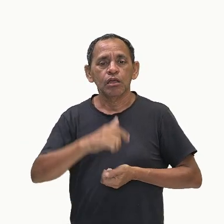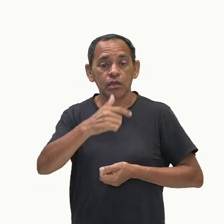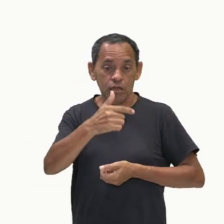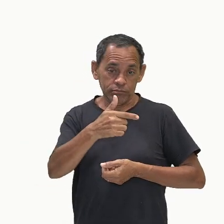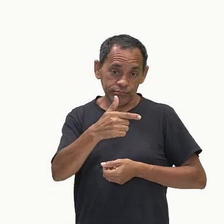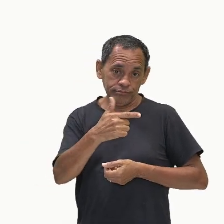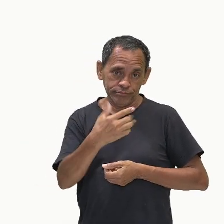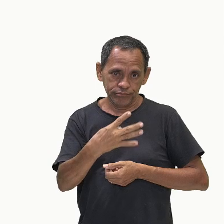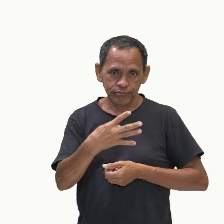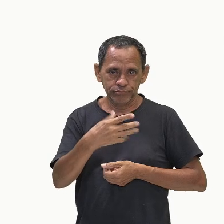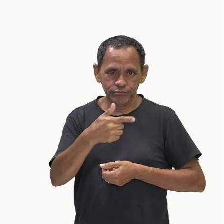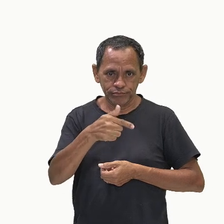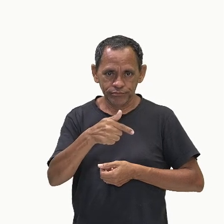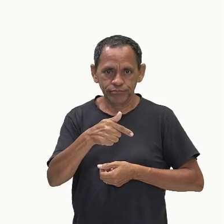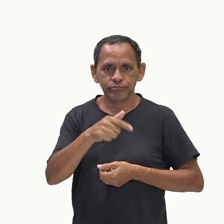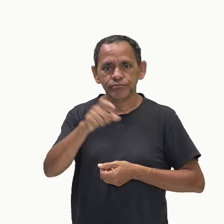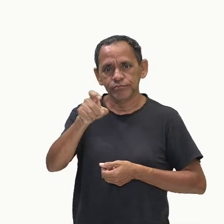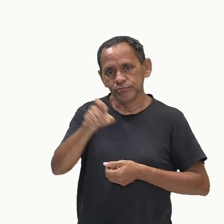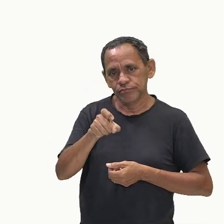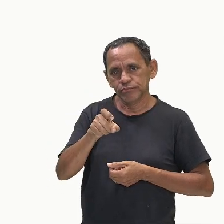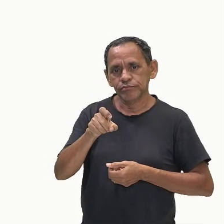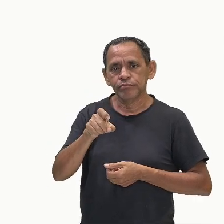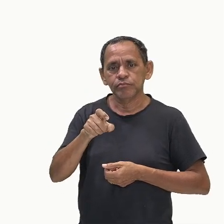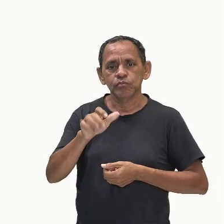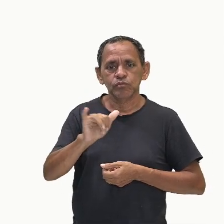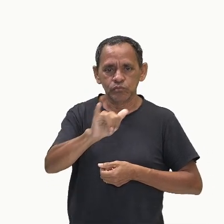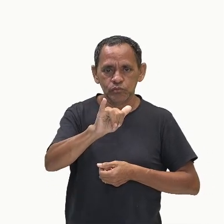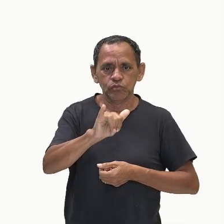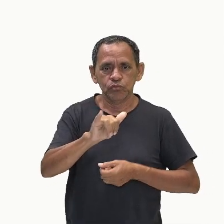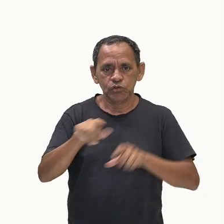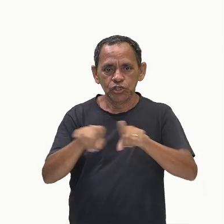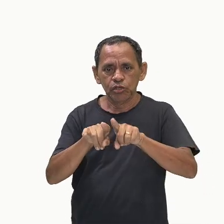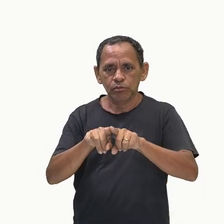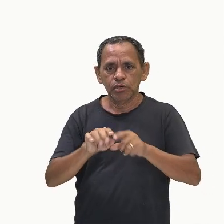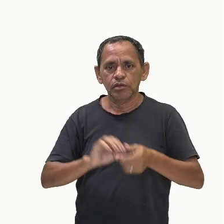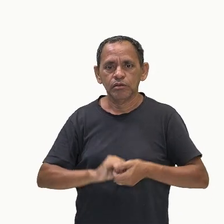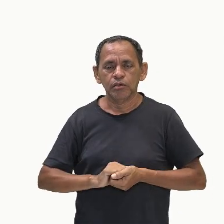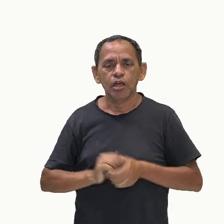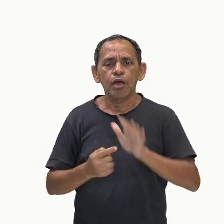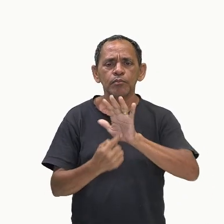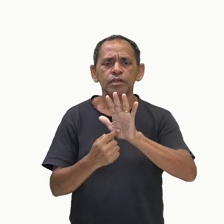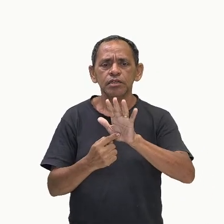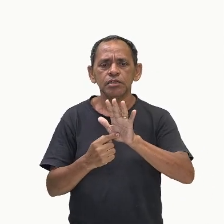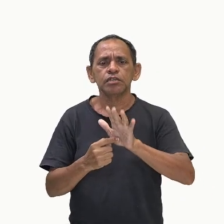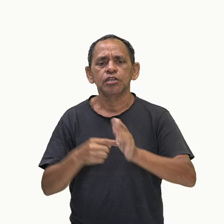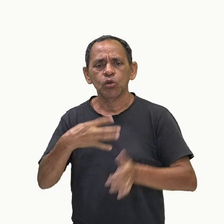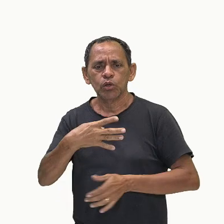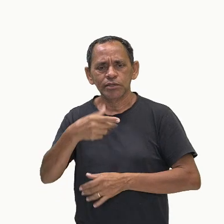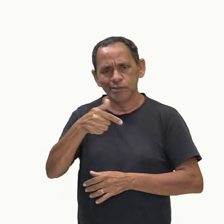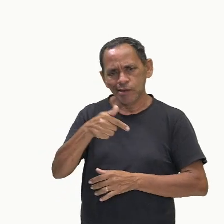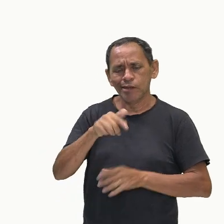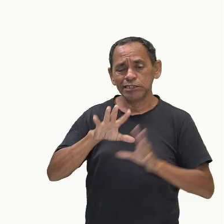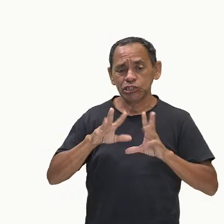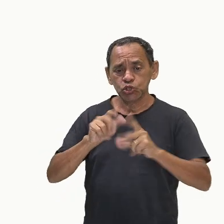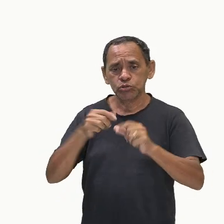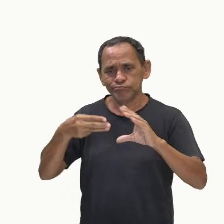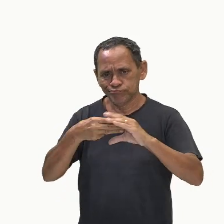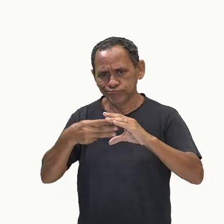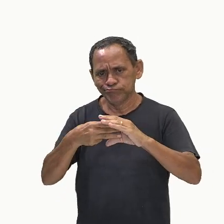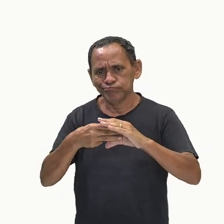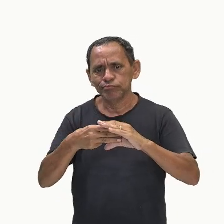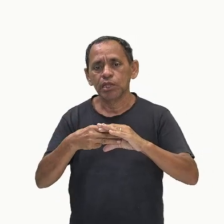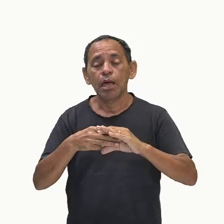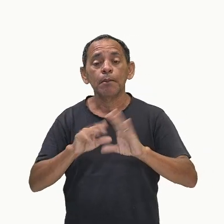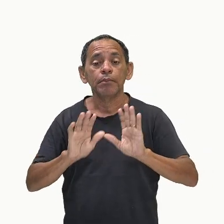ou 47XY. O indivíduo apresenta esses 47 cromossomos em todas as suas células. E isso